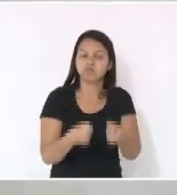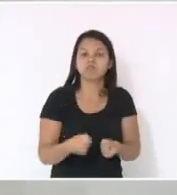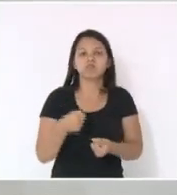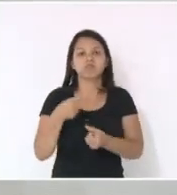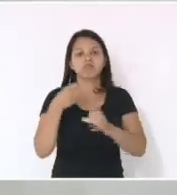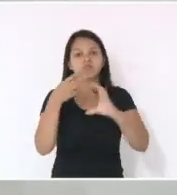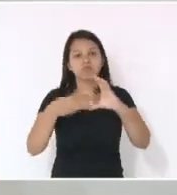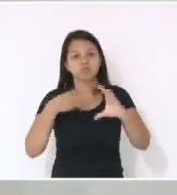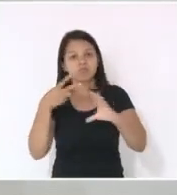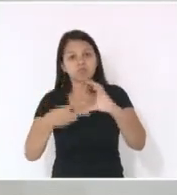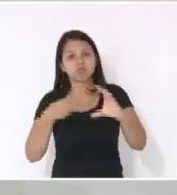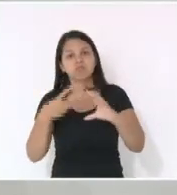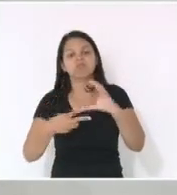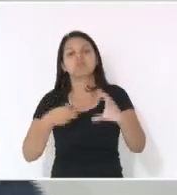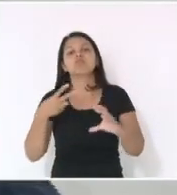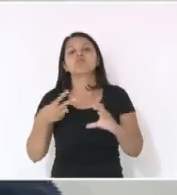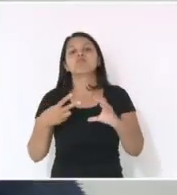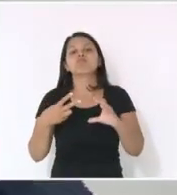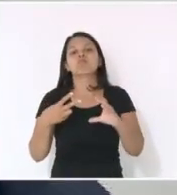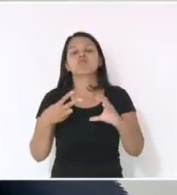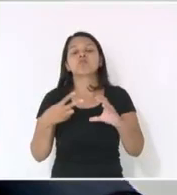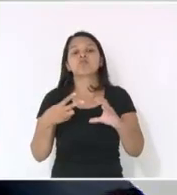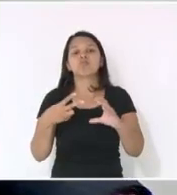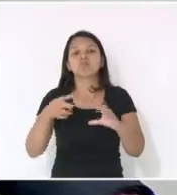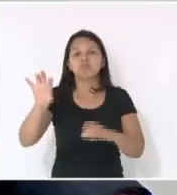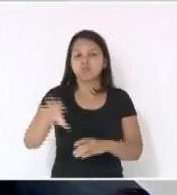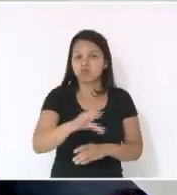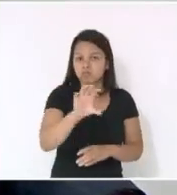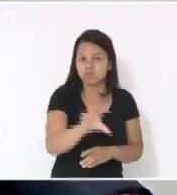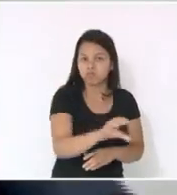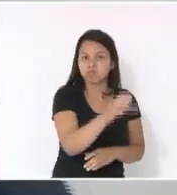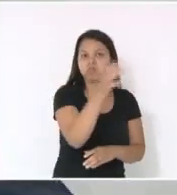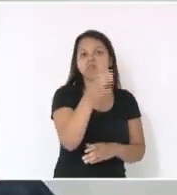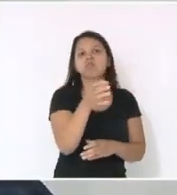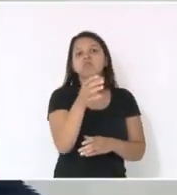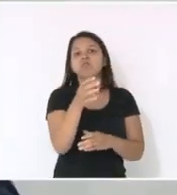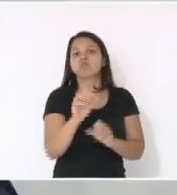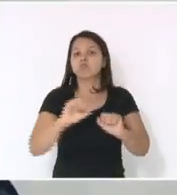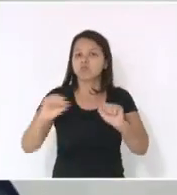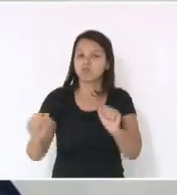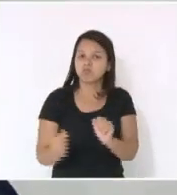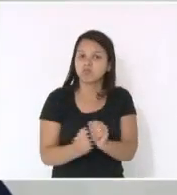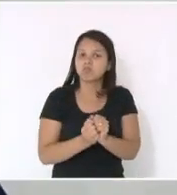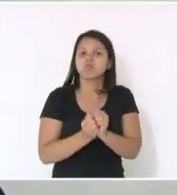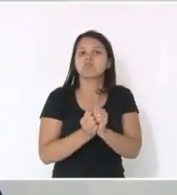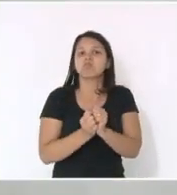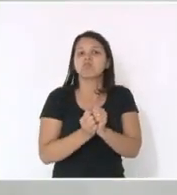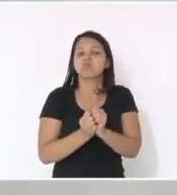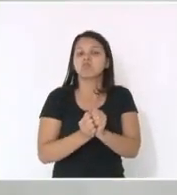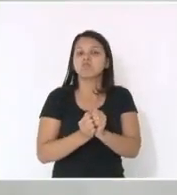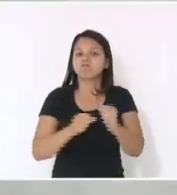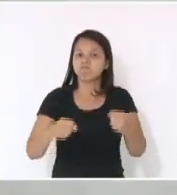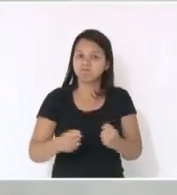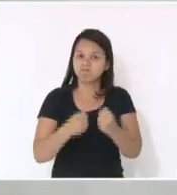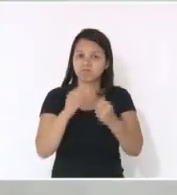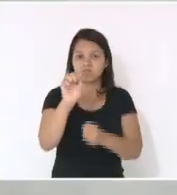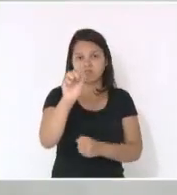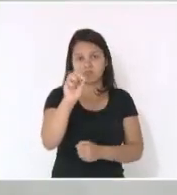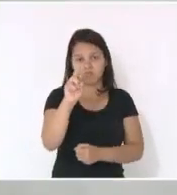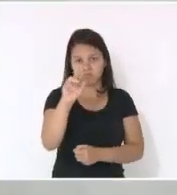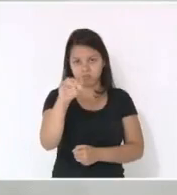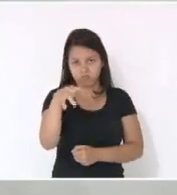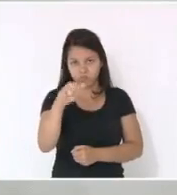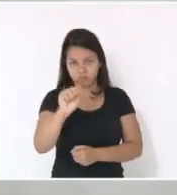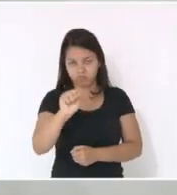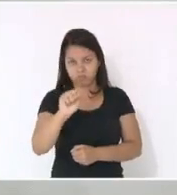Dionísio Cerqueira também, nós também estamos empenhados no sentido de fortalecimento da aduana, que a entrada do